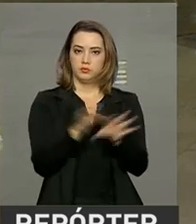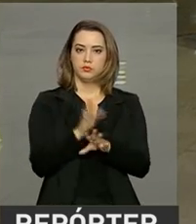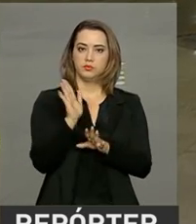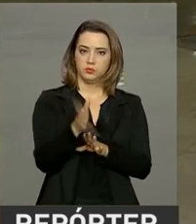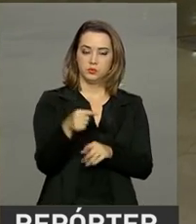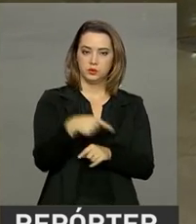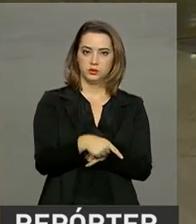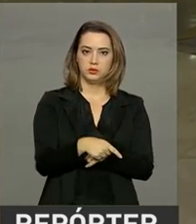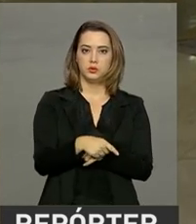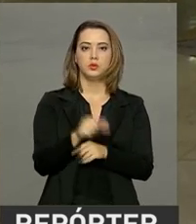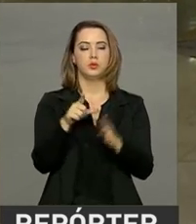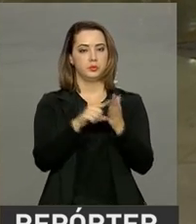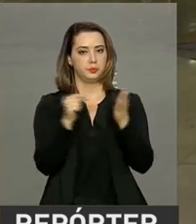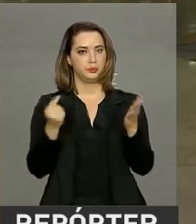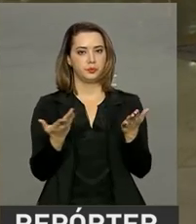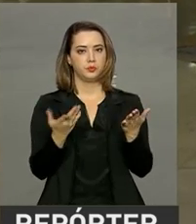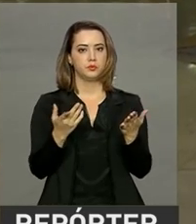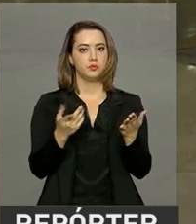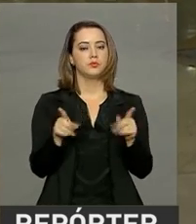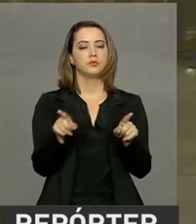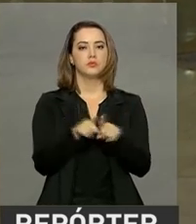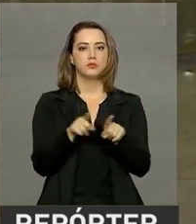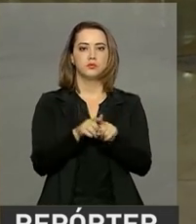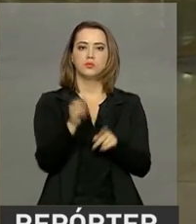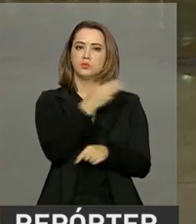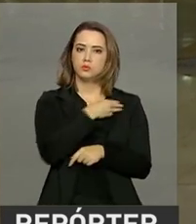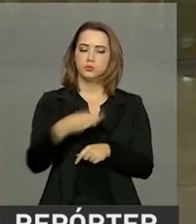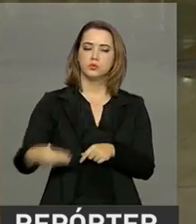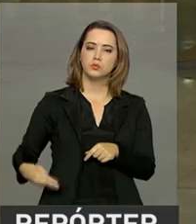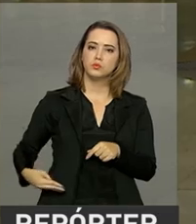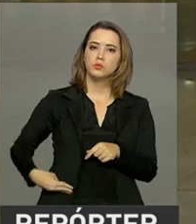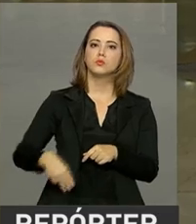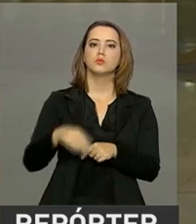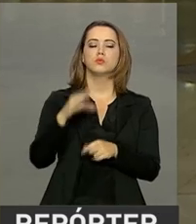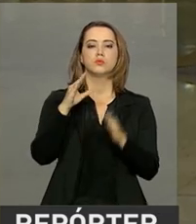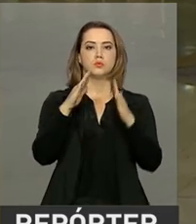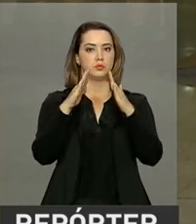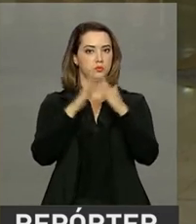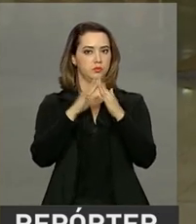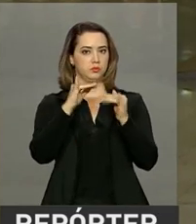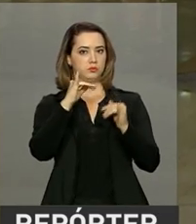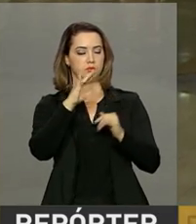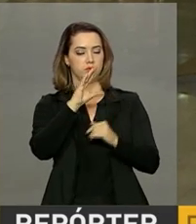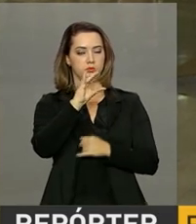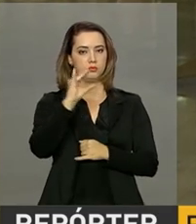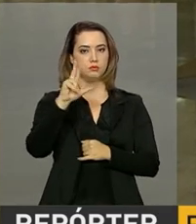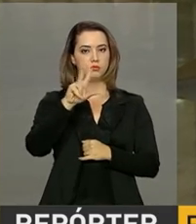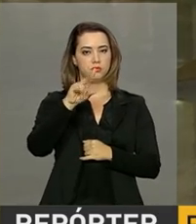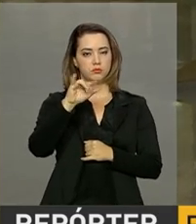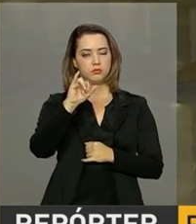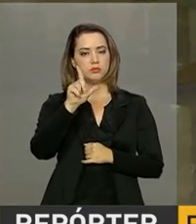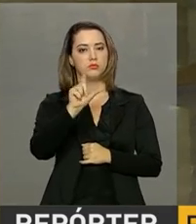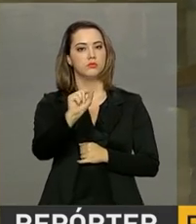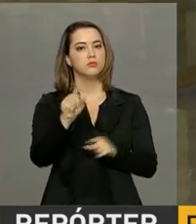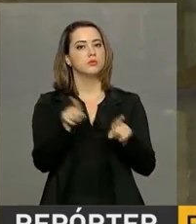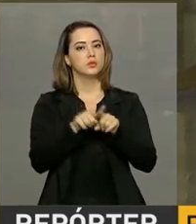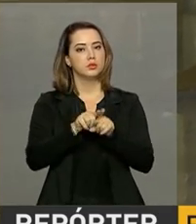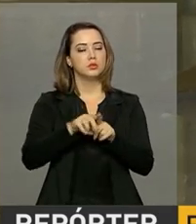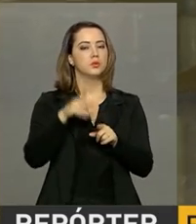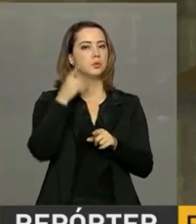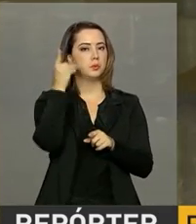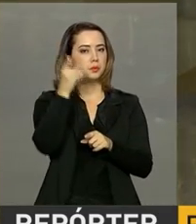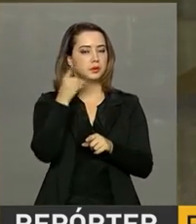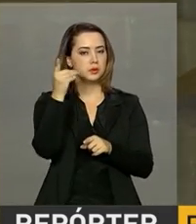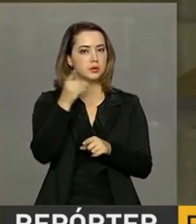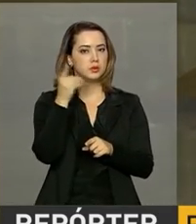a pouco aqui no Palácio do Planalto e o ministro chefe da casa civil Eliseu Padilha além do deputado Paulo Pereira da Silva